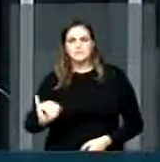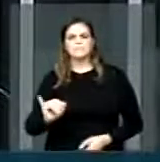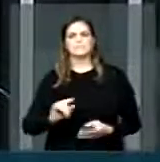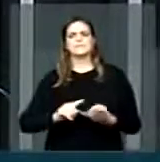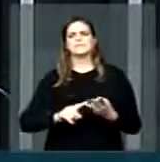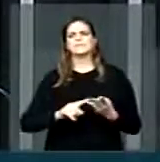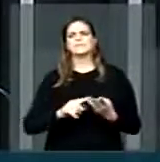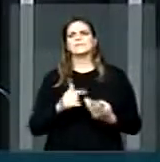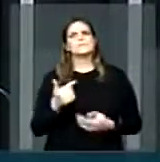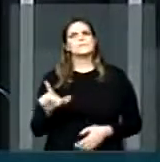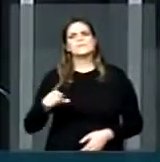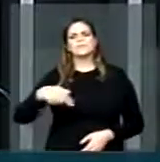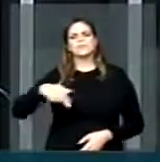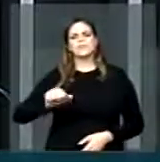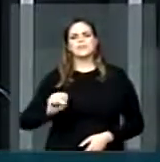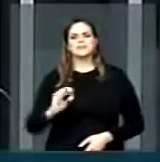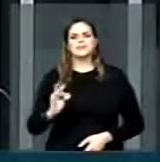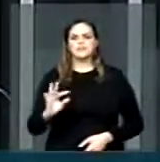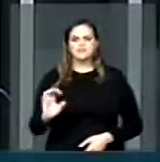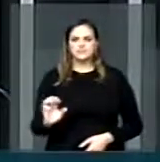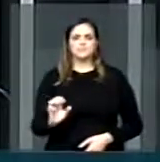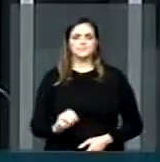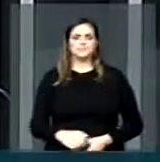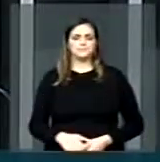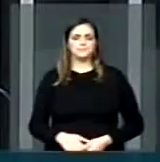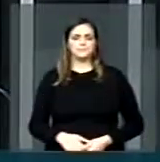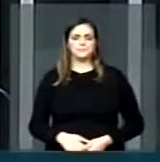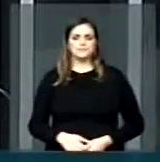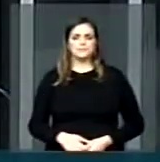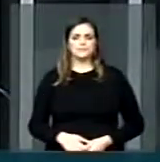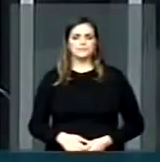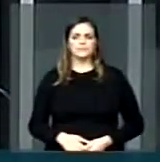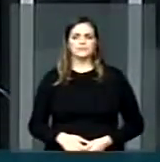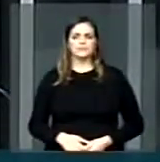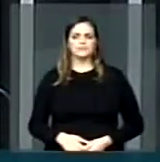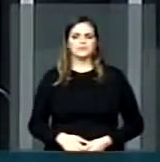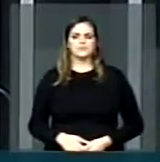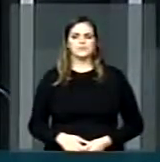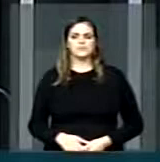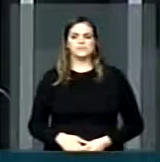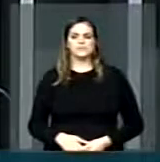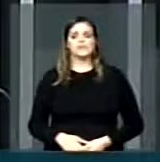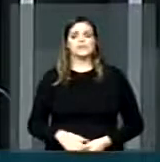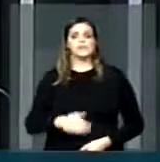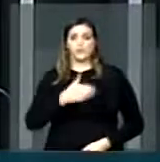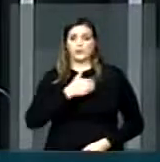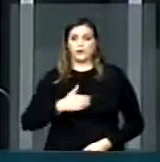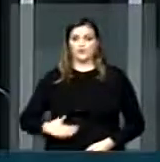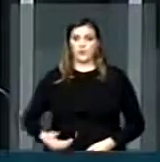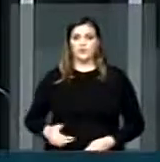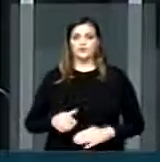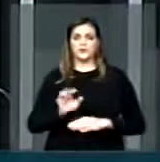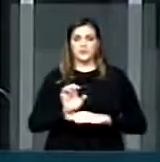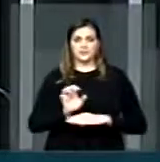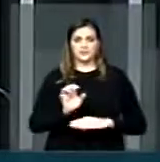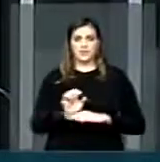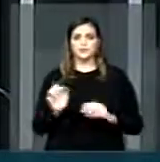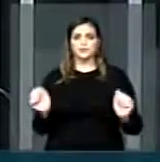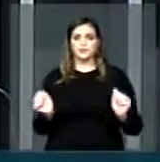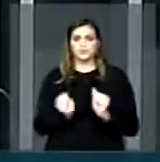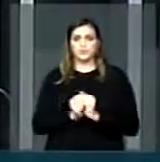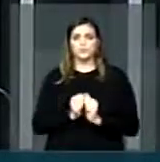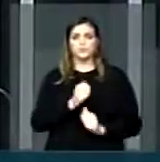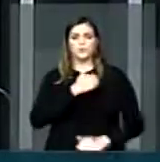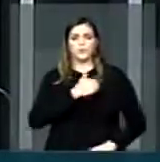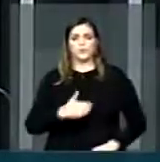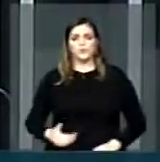tantos outros, dizer que uma parceria do governo do estado, do governo federal, a lei